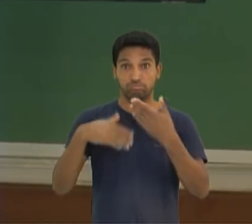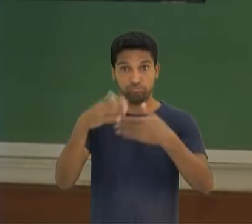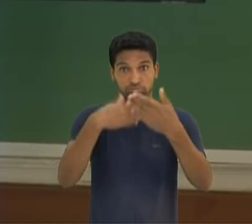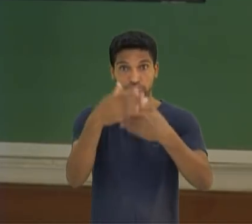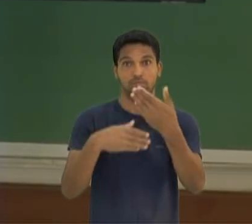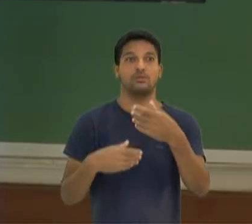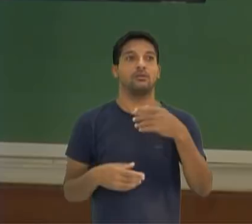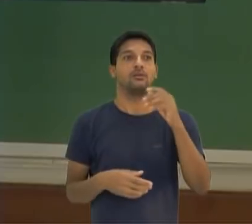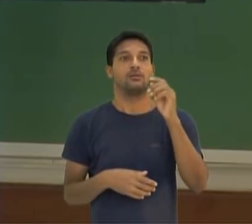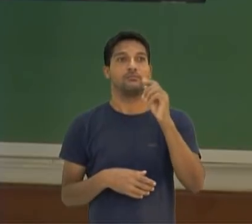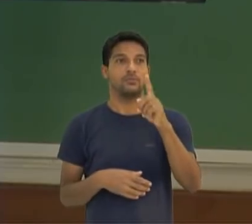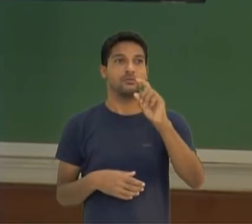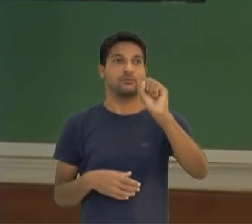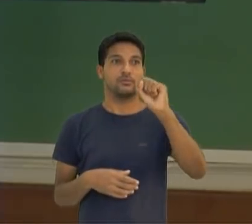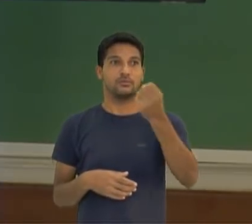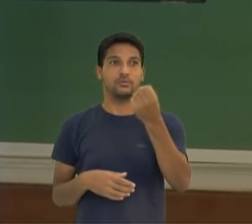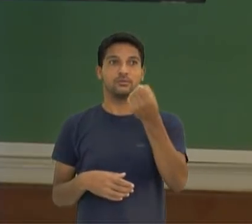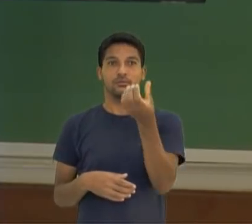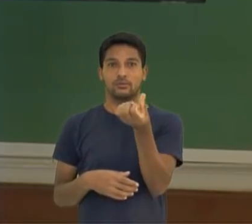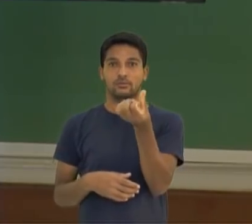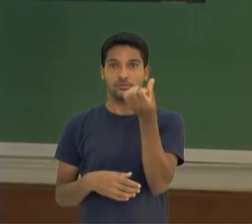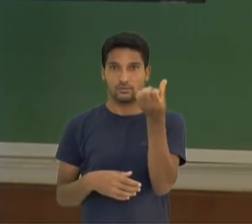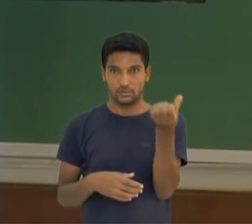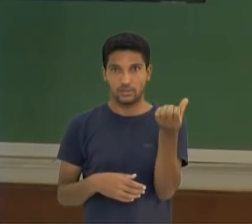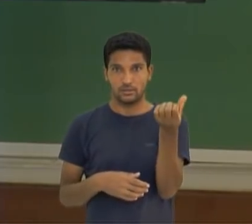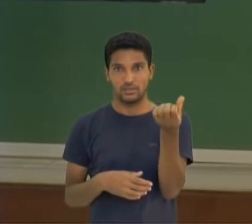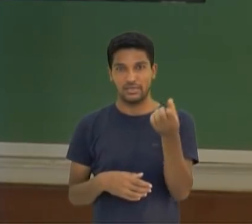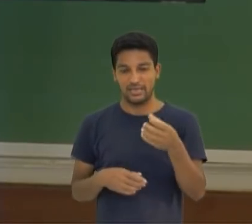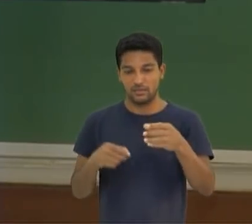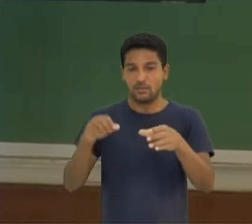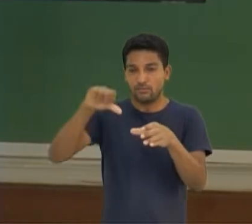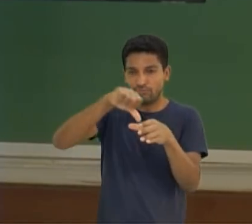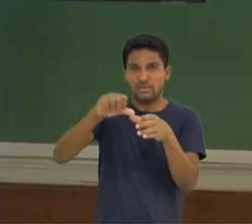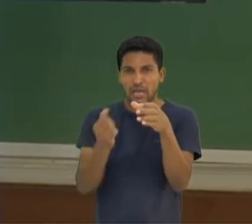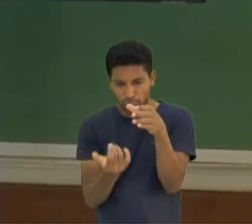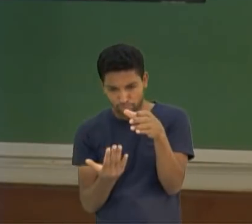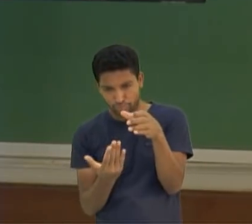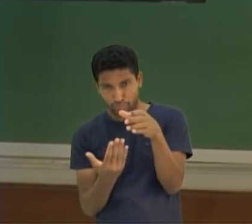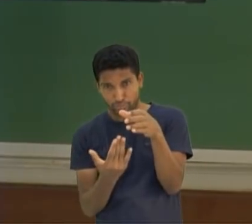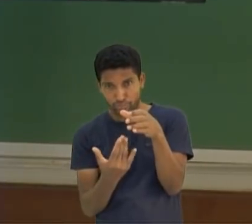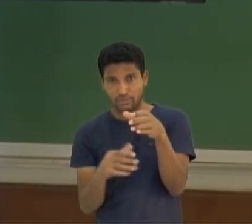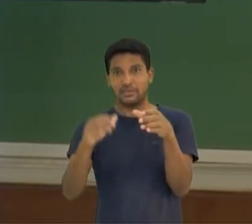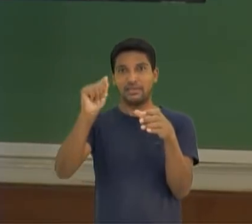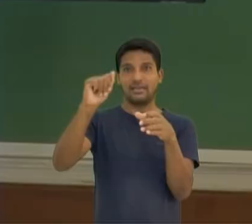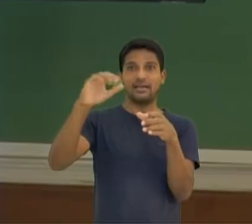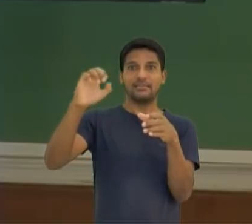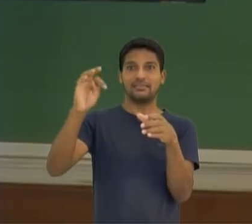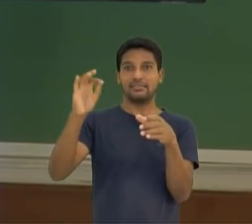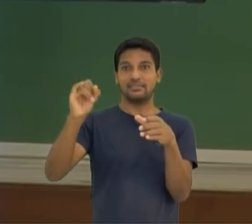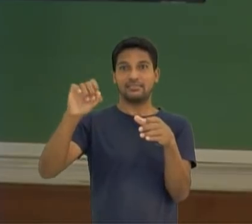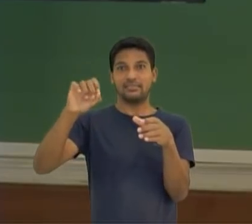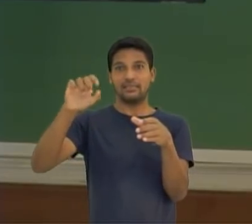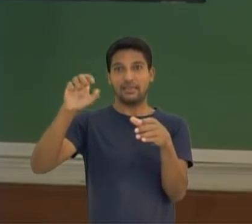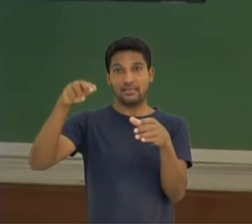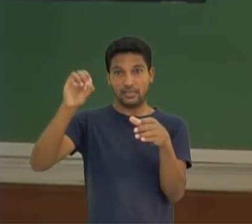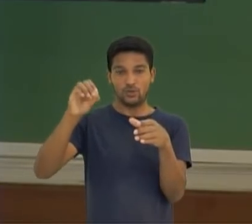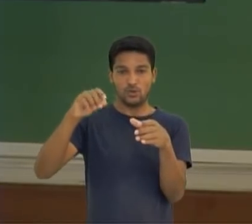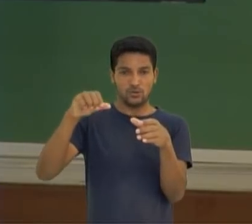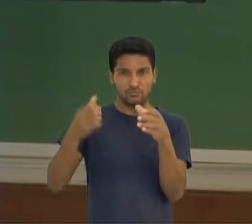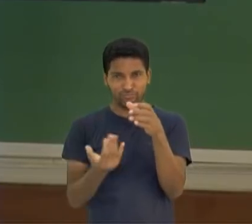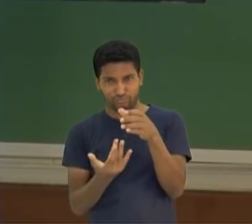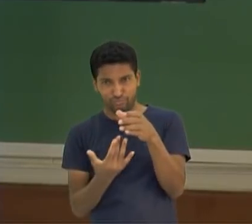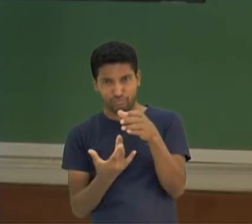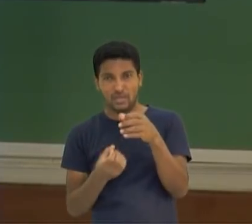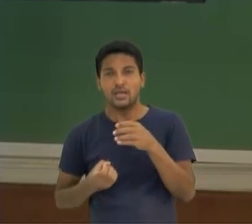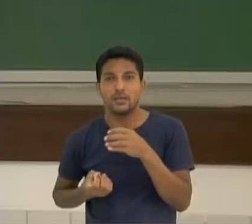1866, obteve também por aquecimento a polimerização do acetileno em benzeno, derrubando então,